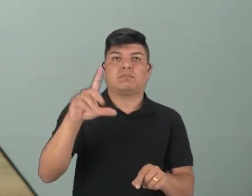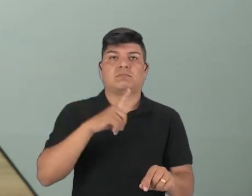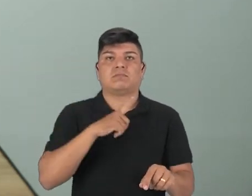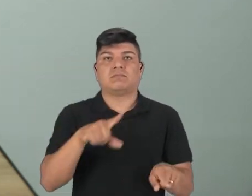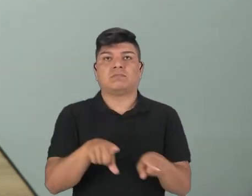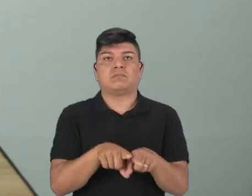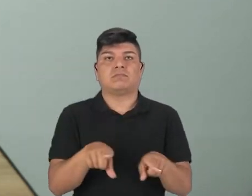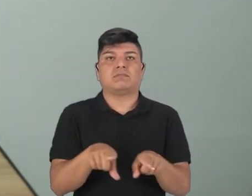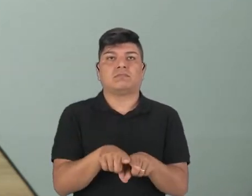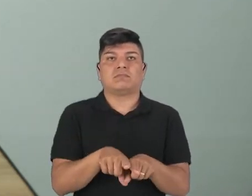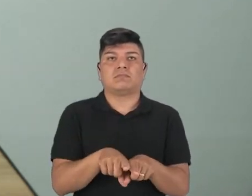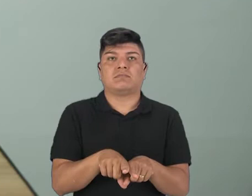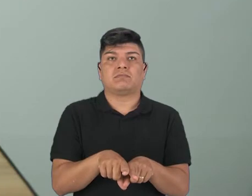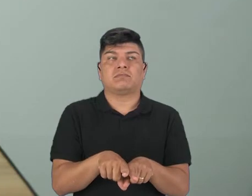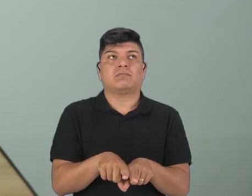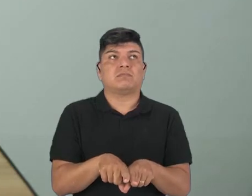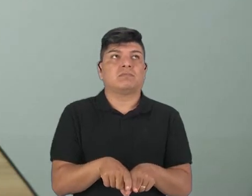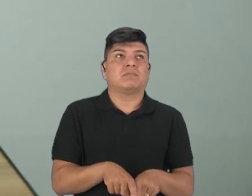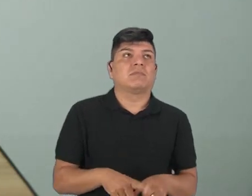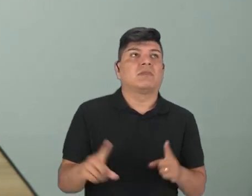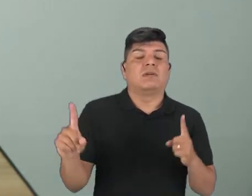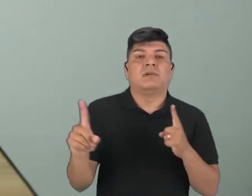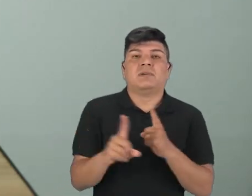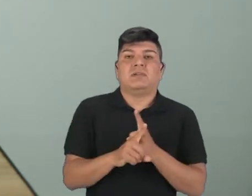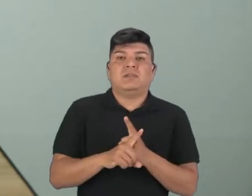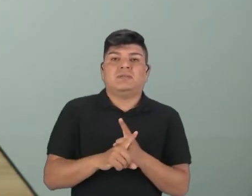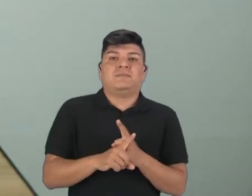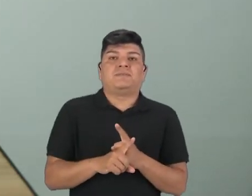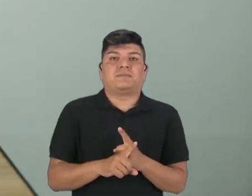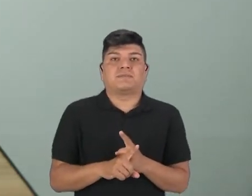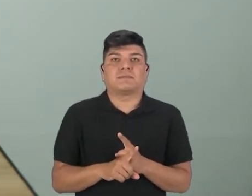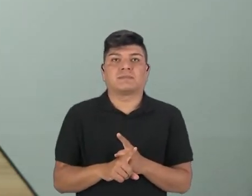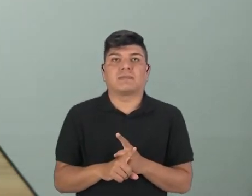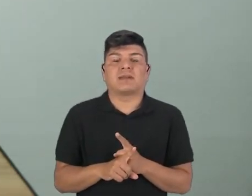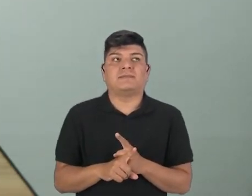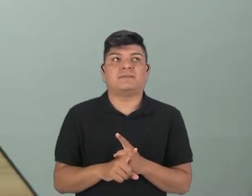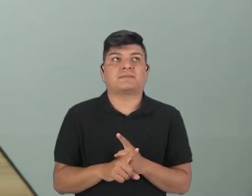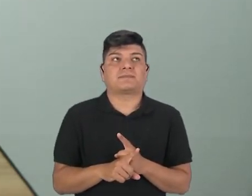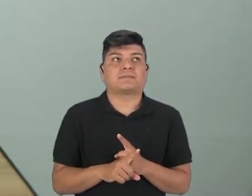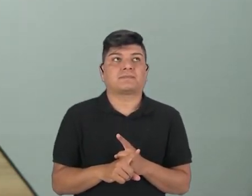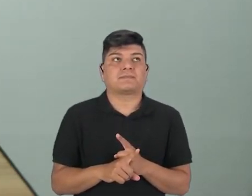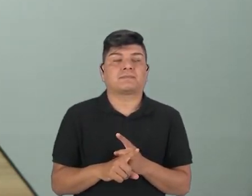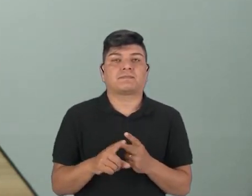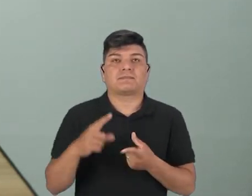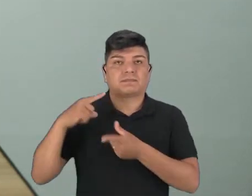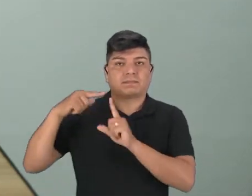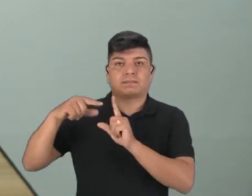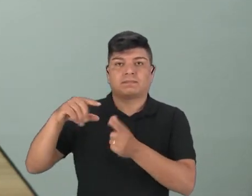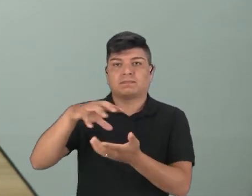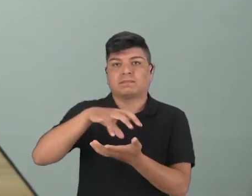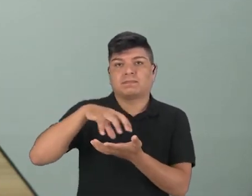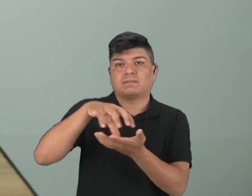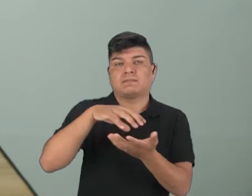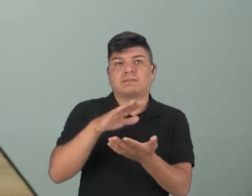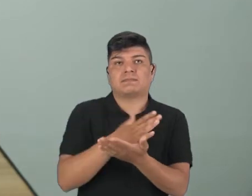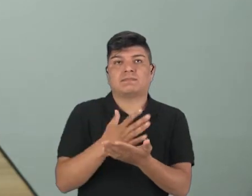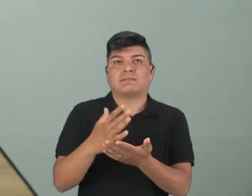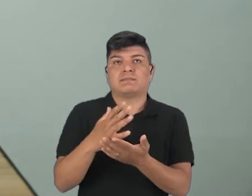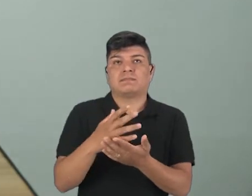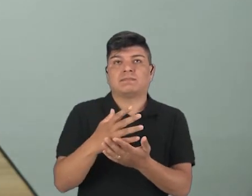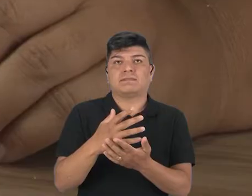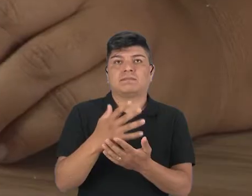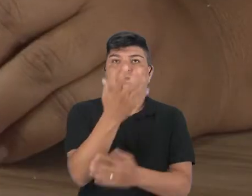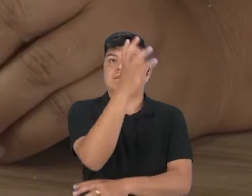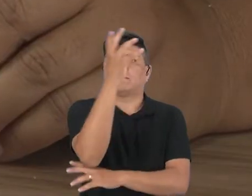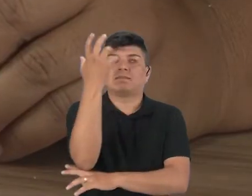existem também, nós podemos encontrar algumas formas na paisagem